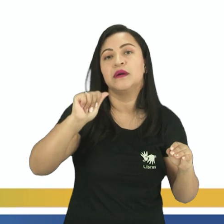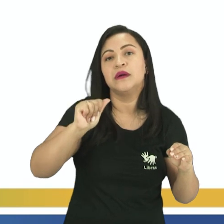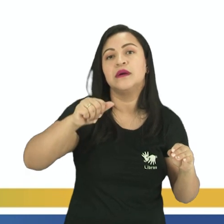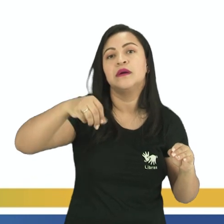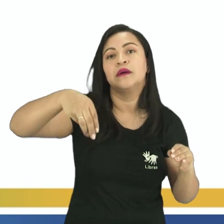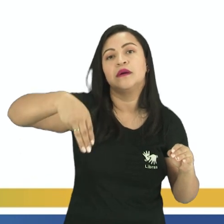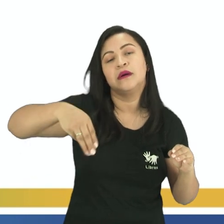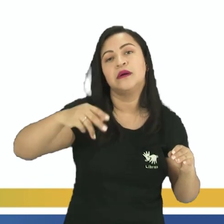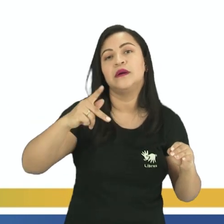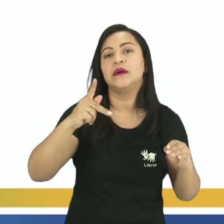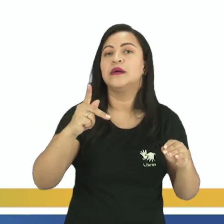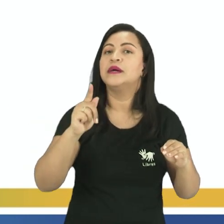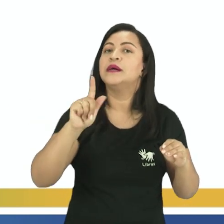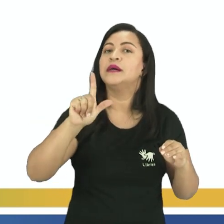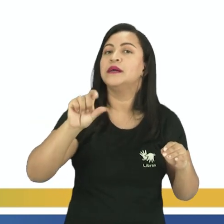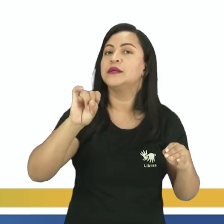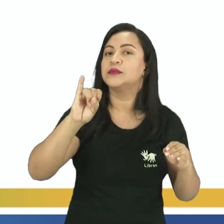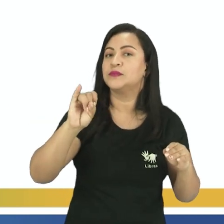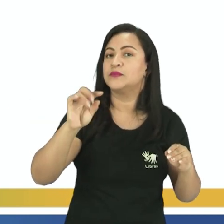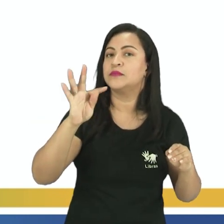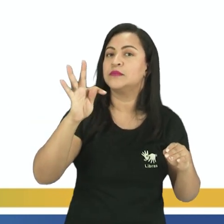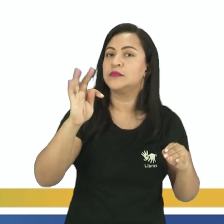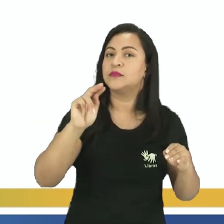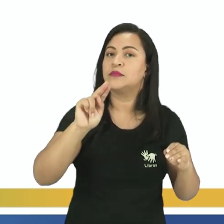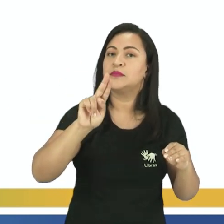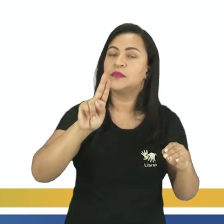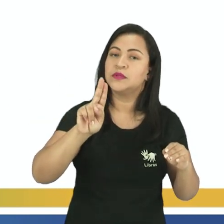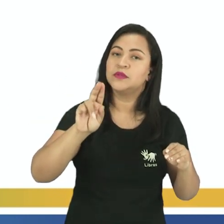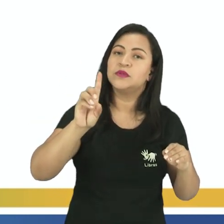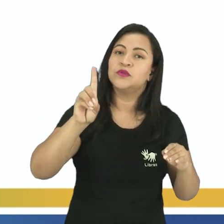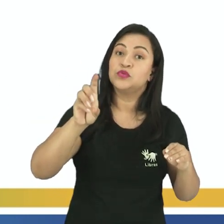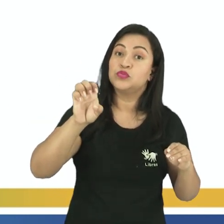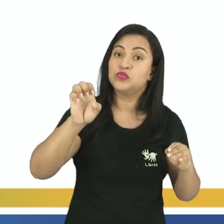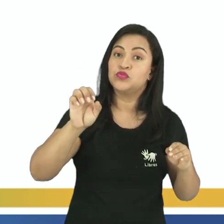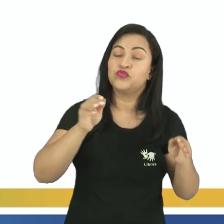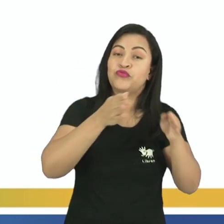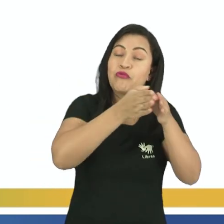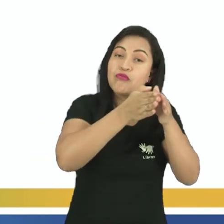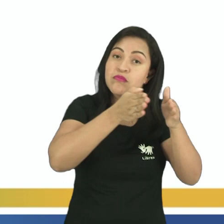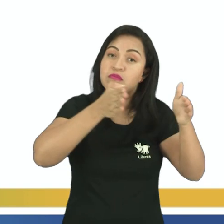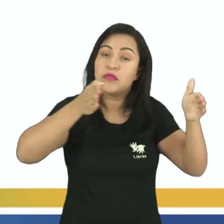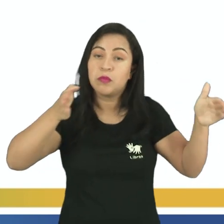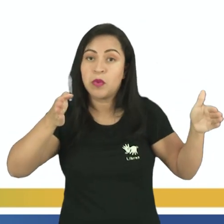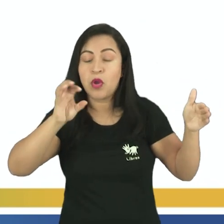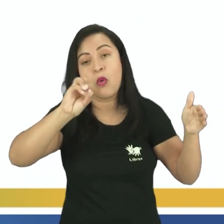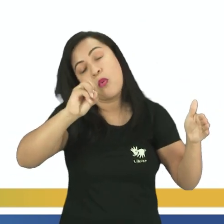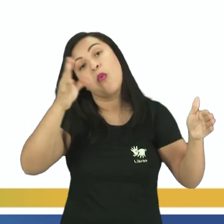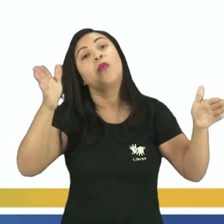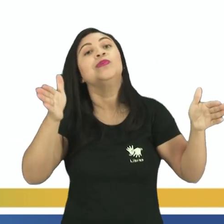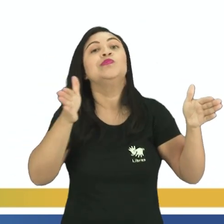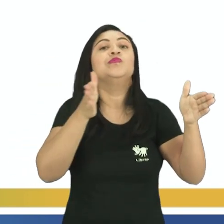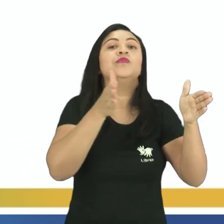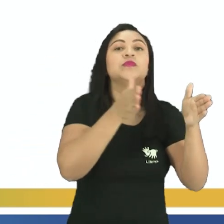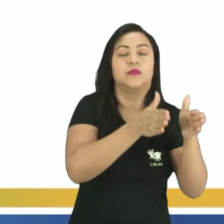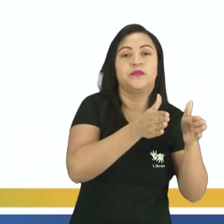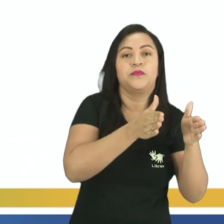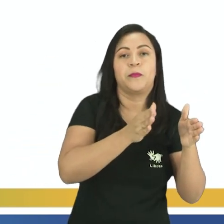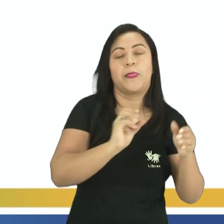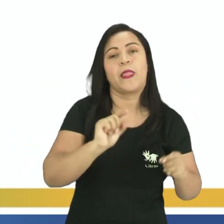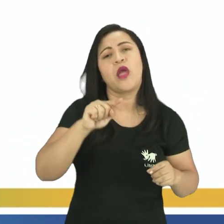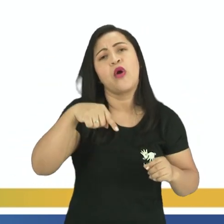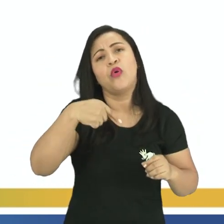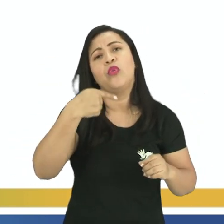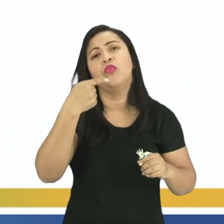Então, essa amplitude ela pode variar dependendo da onda, pode ter uma amplitude maior ou uma amplitude menor. Outro termo